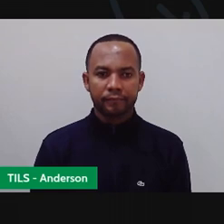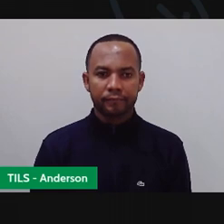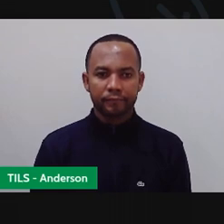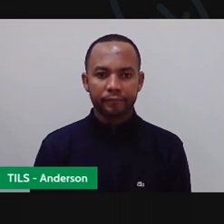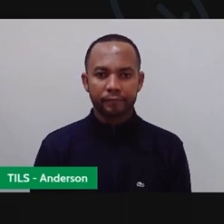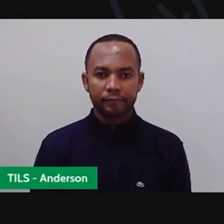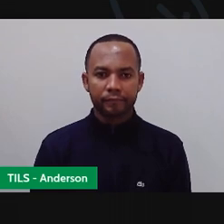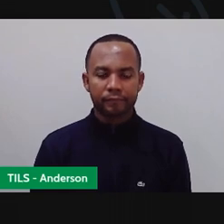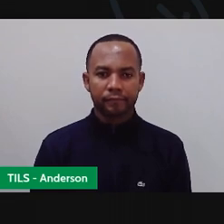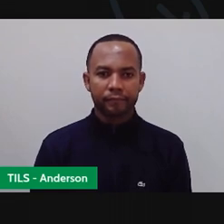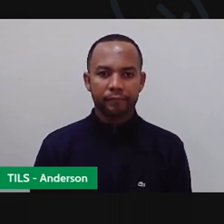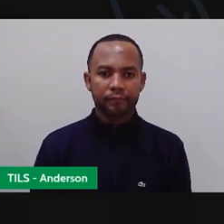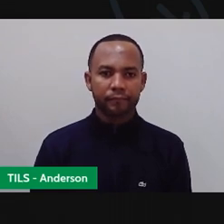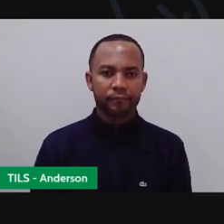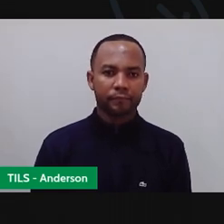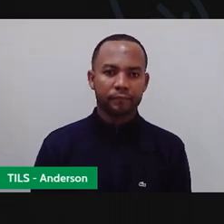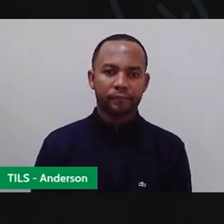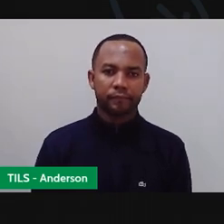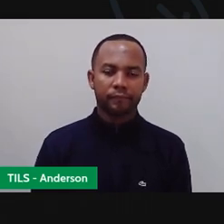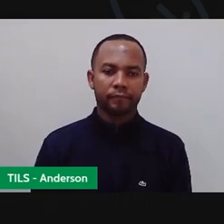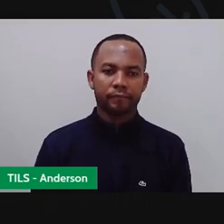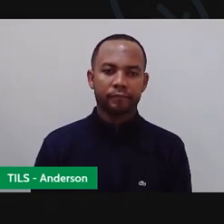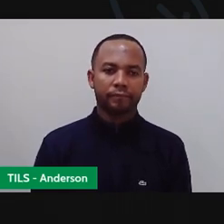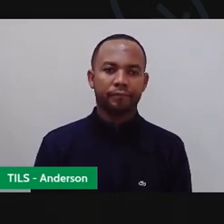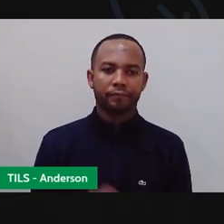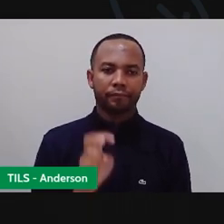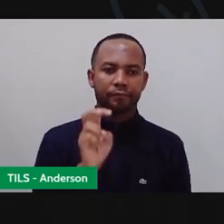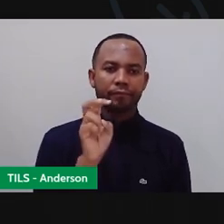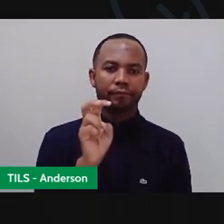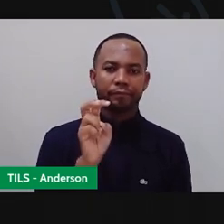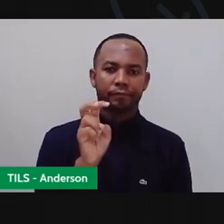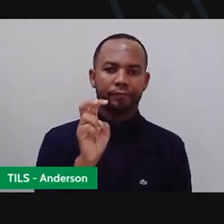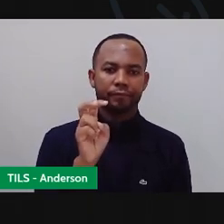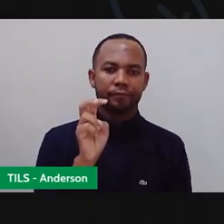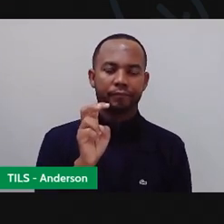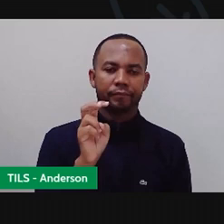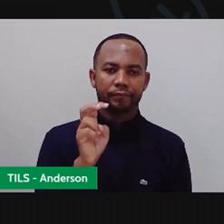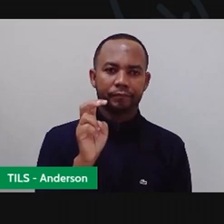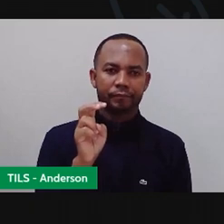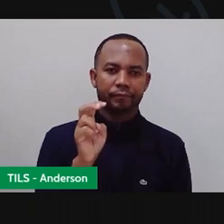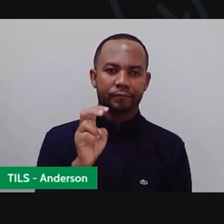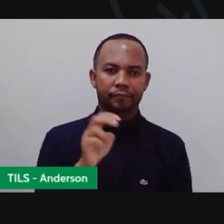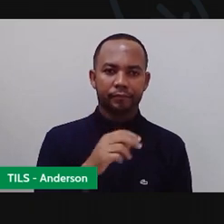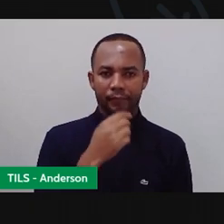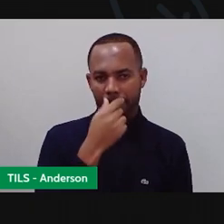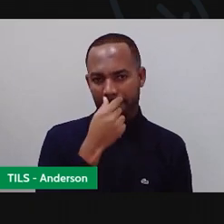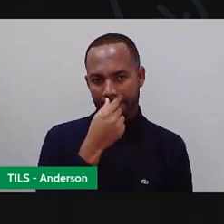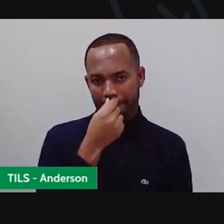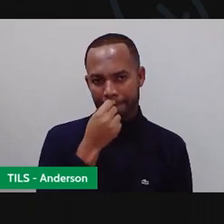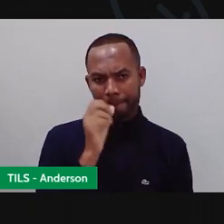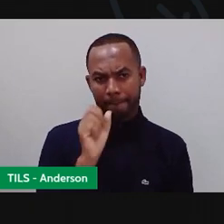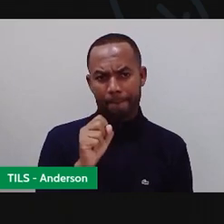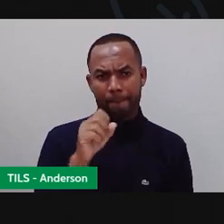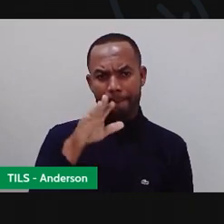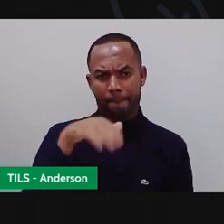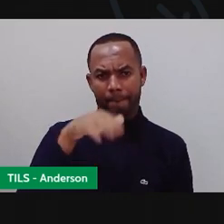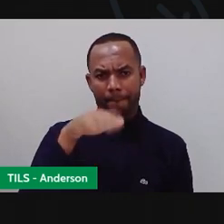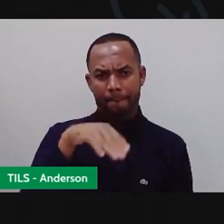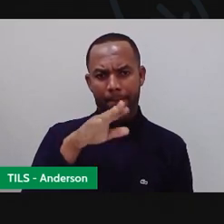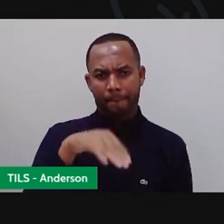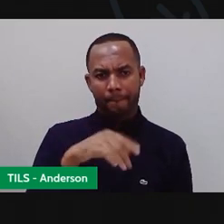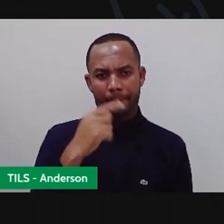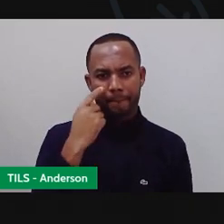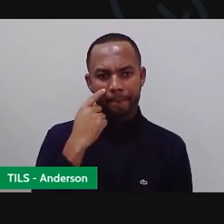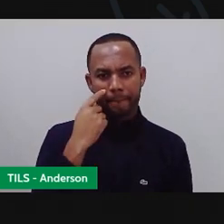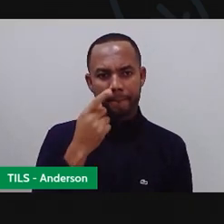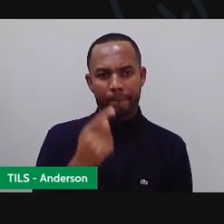E4 e E5 inclusive vocês podem fazer sabe o que não tá né esse macarrãozinho Aqui pede já